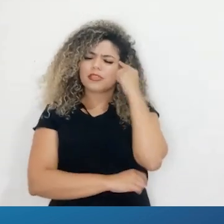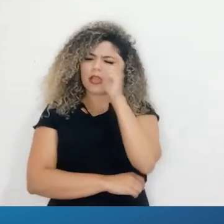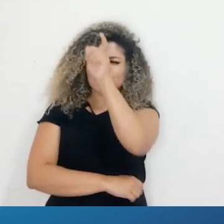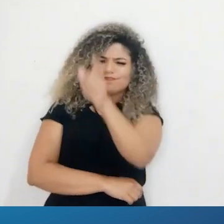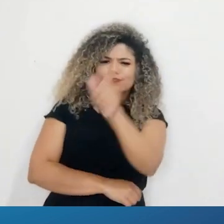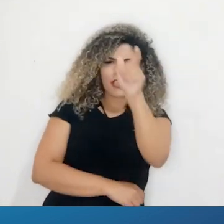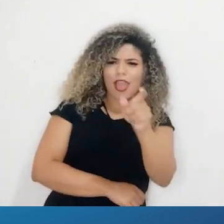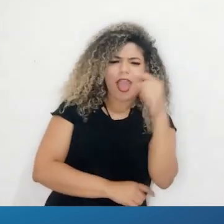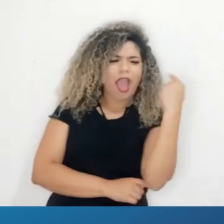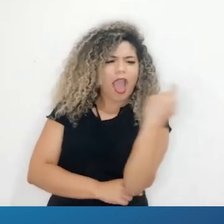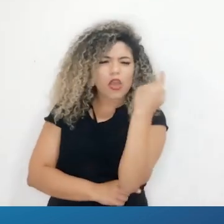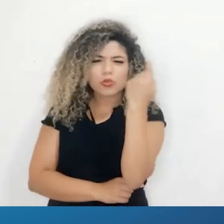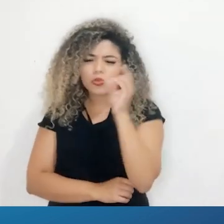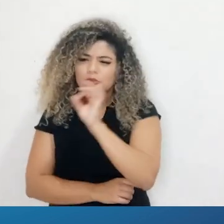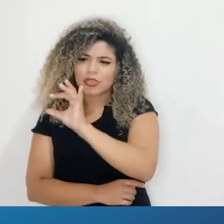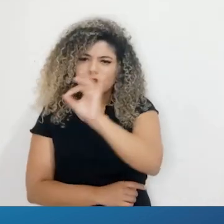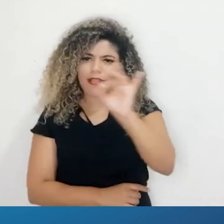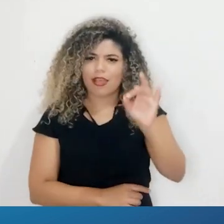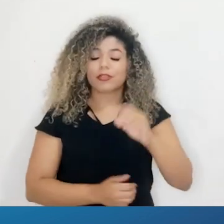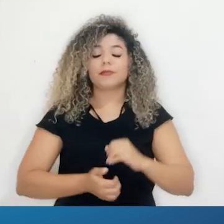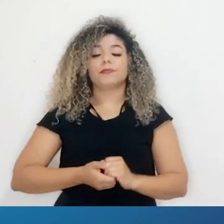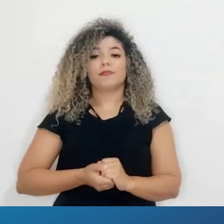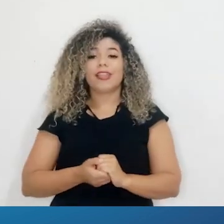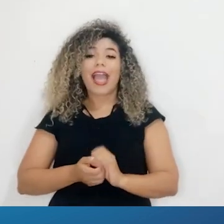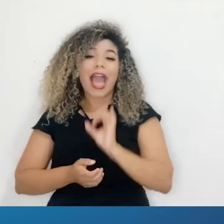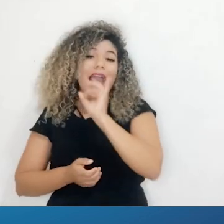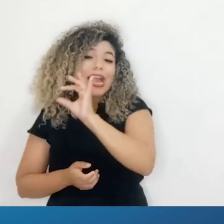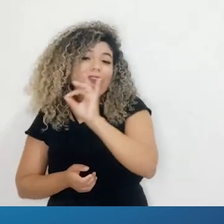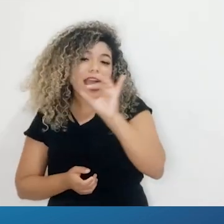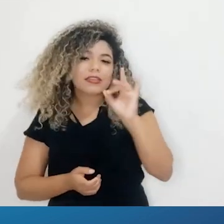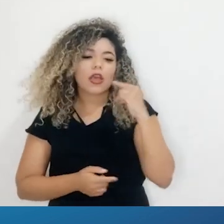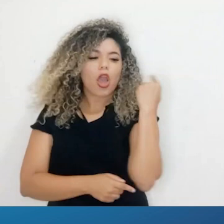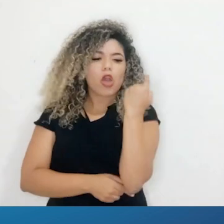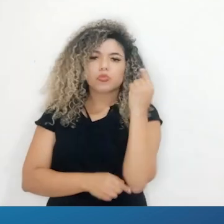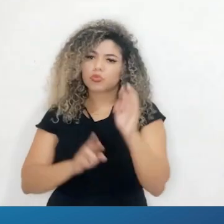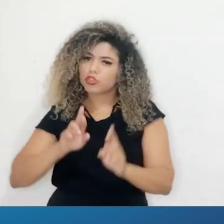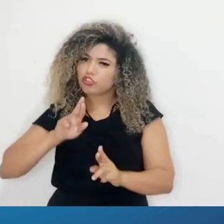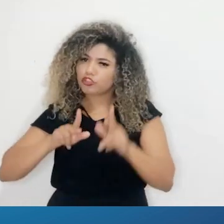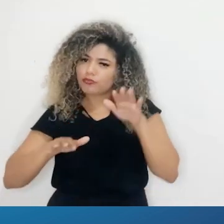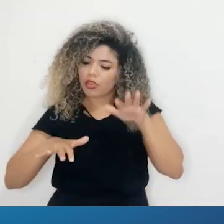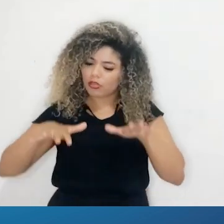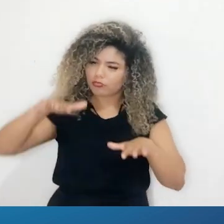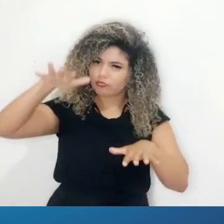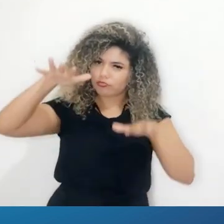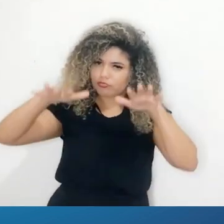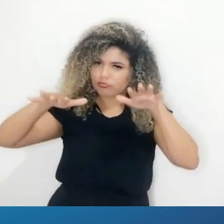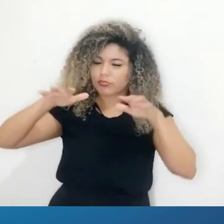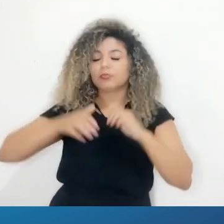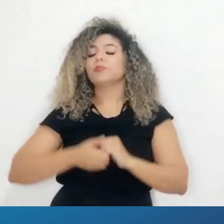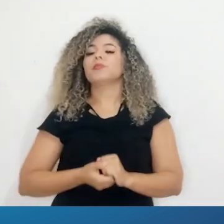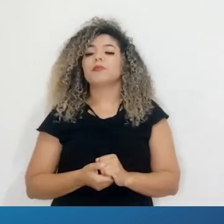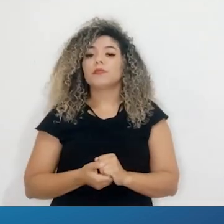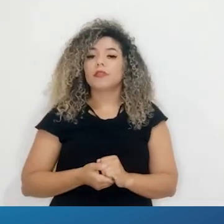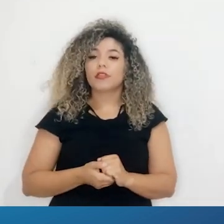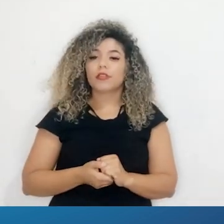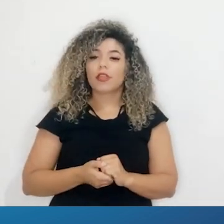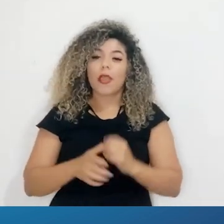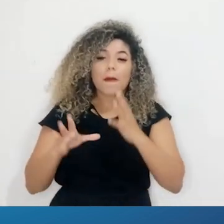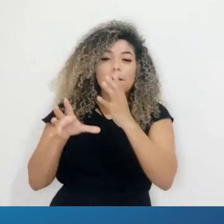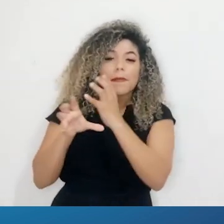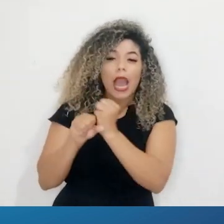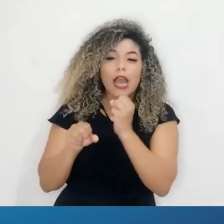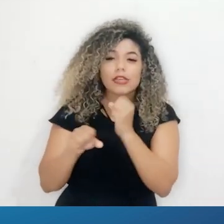e a suas alturas equivalentes cada um com uma altura diferente para